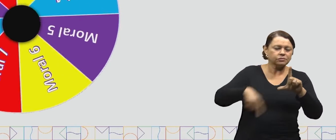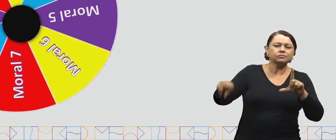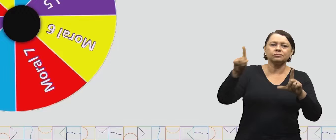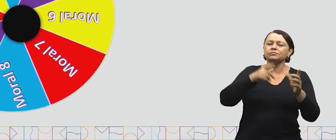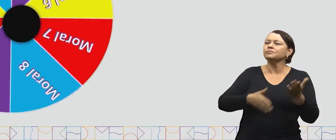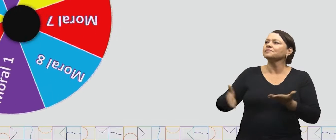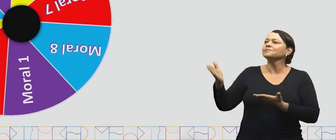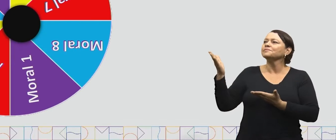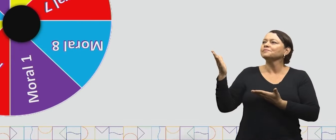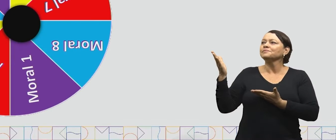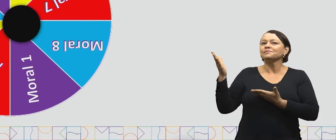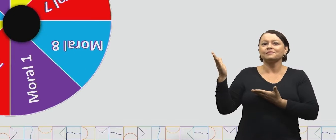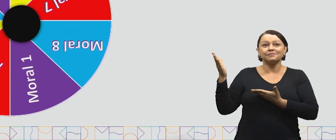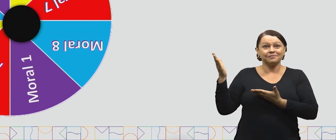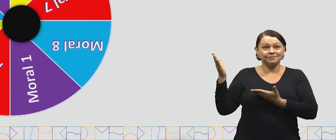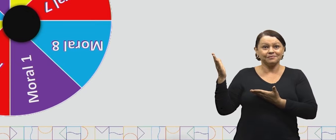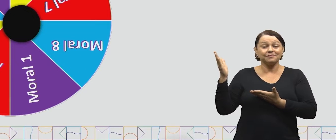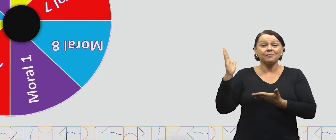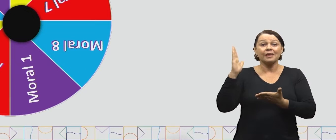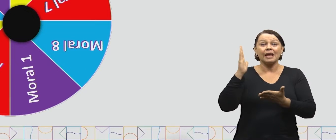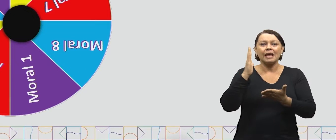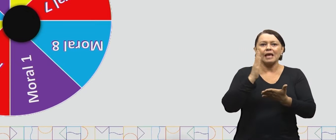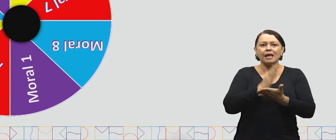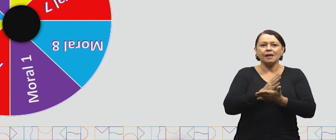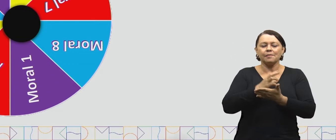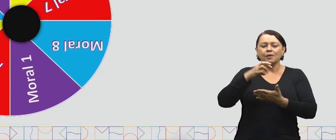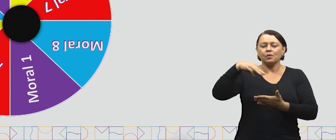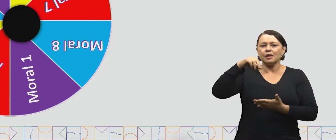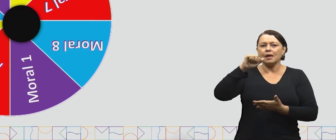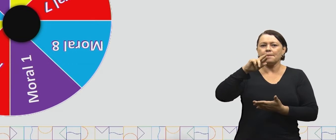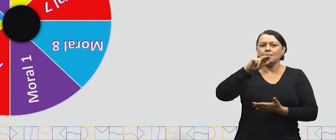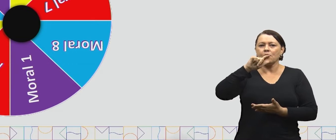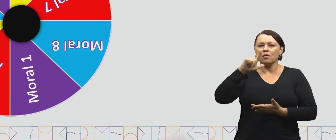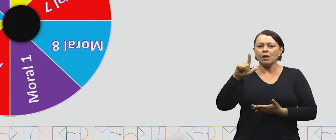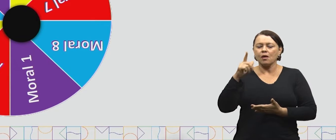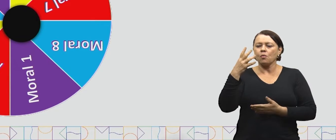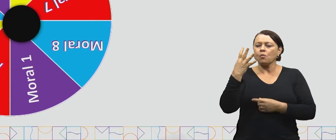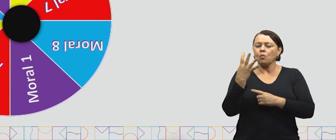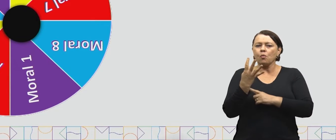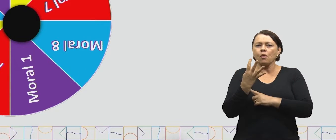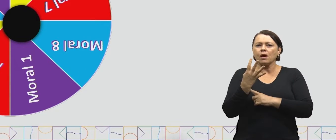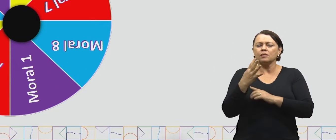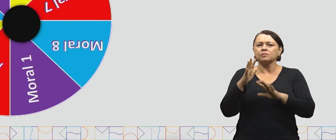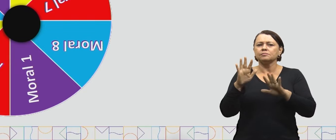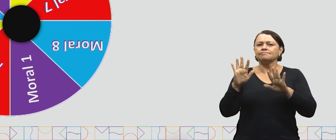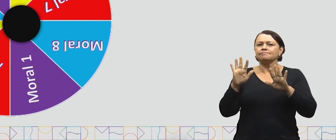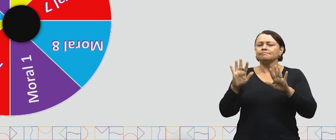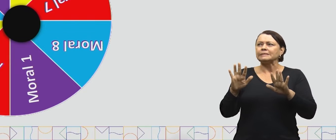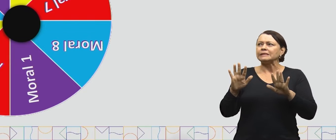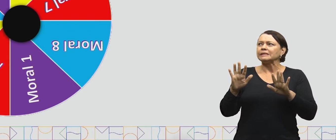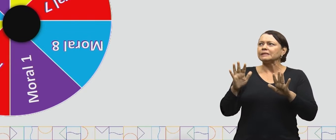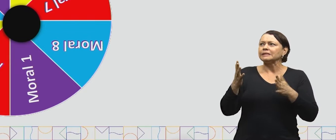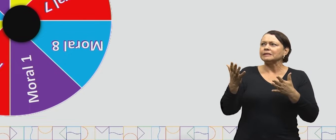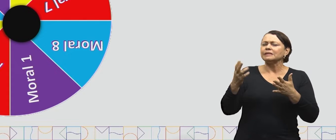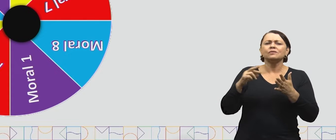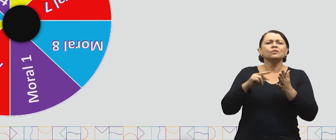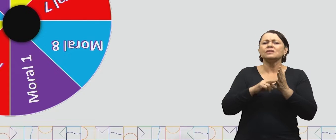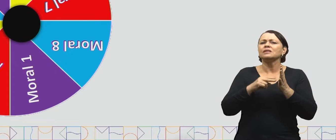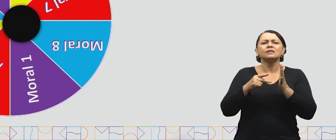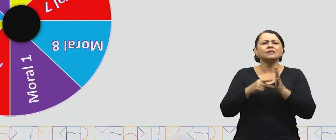roleta. Ela parou na moral 4, mas o que quer dizer a moral 4?